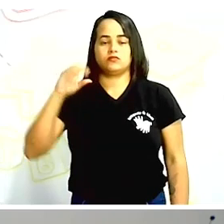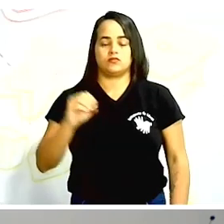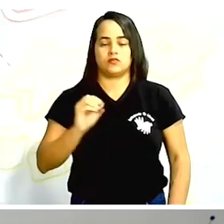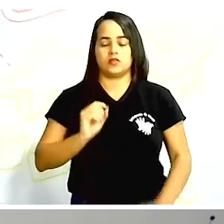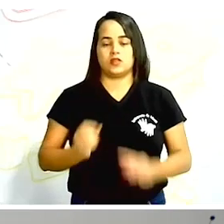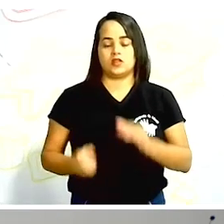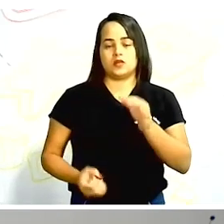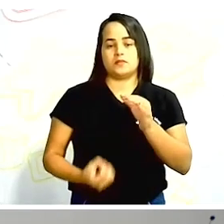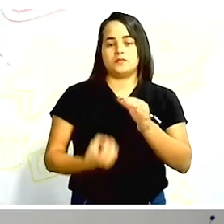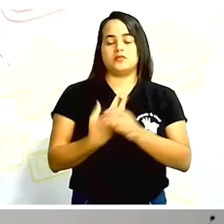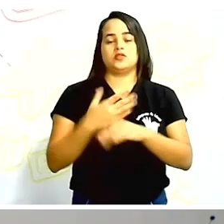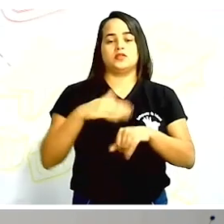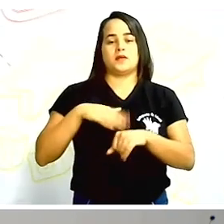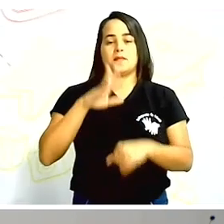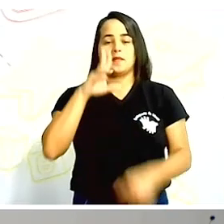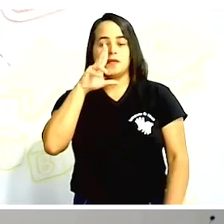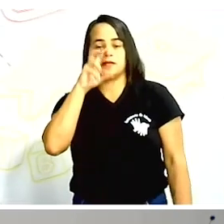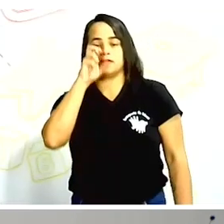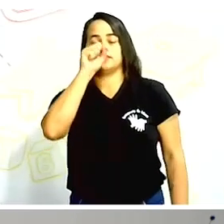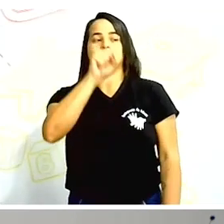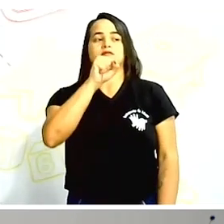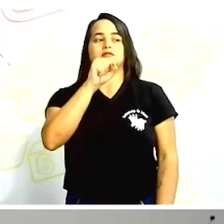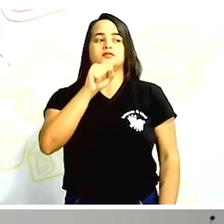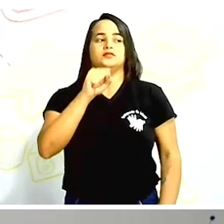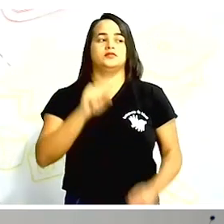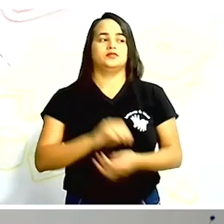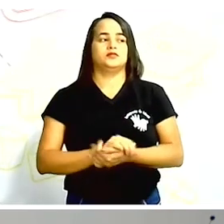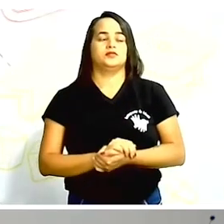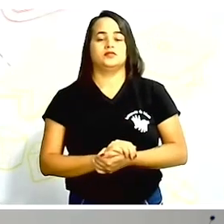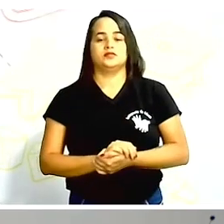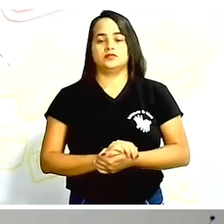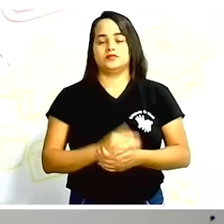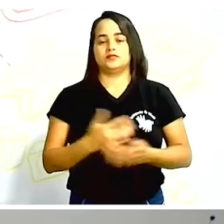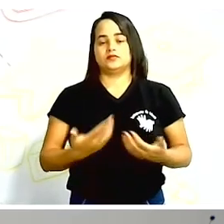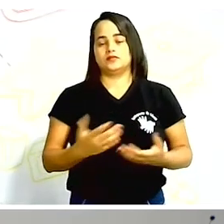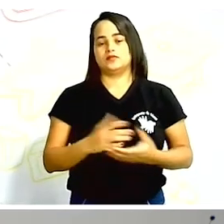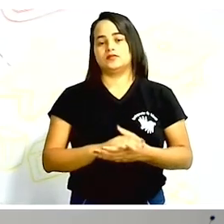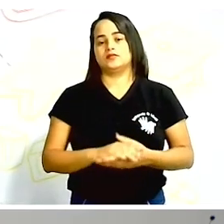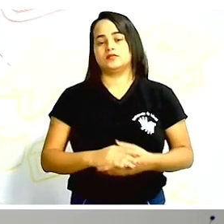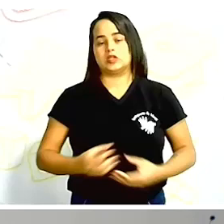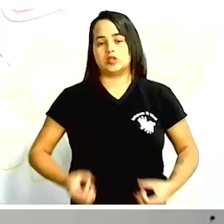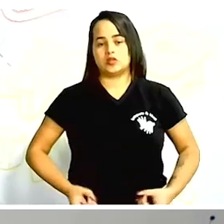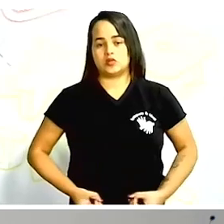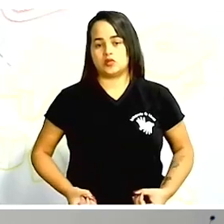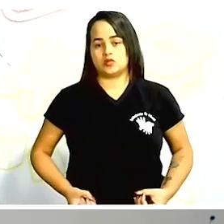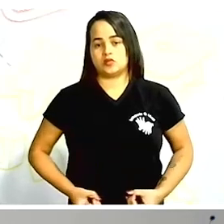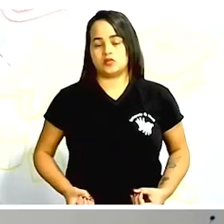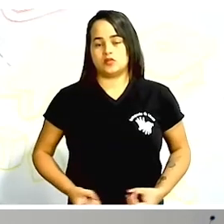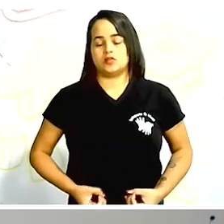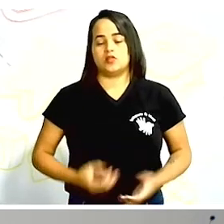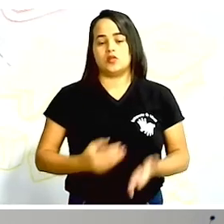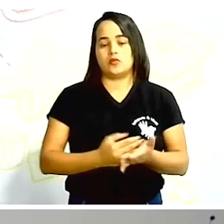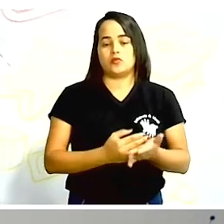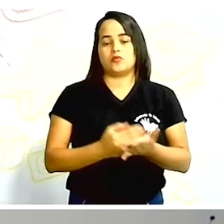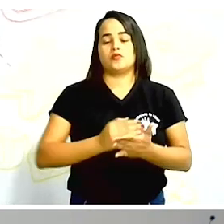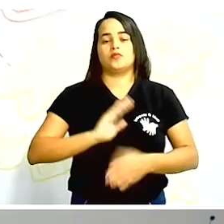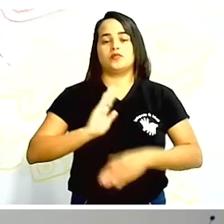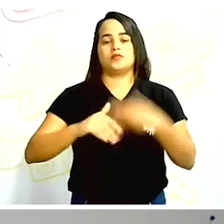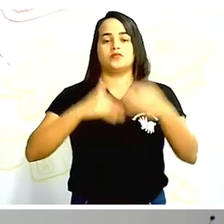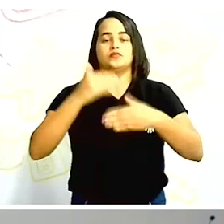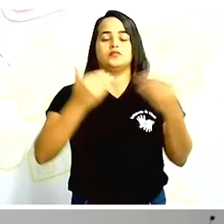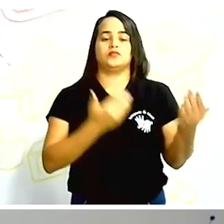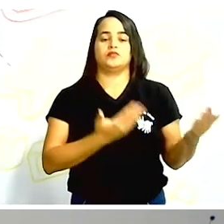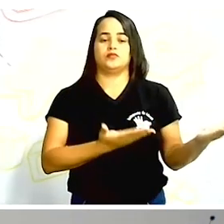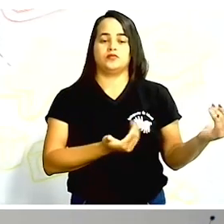mais intensa, lá pelos folículos e também pelo ovário. Ele começa a ser produzido na adolescência também e